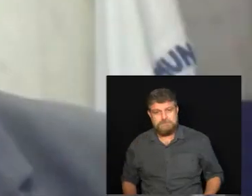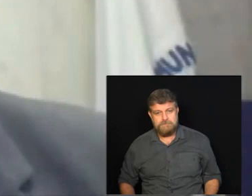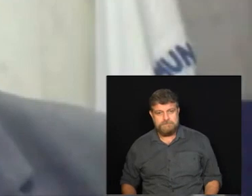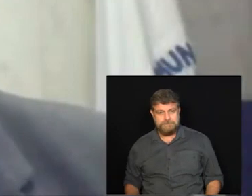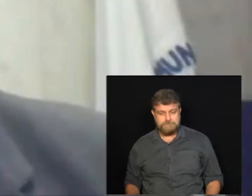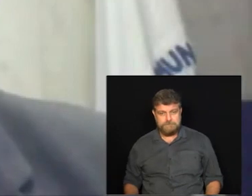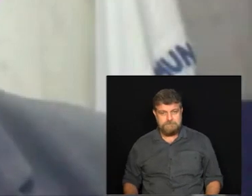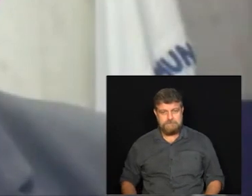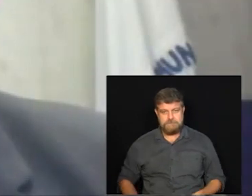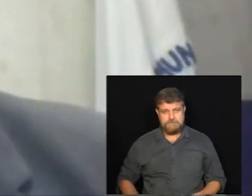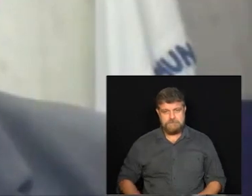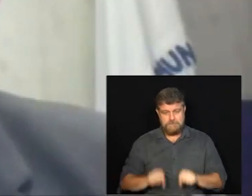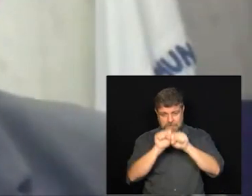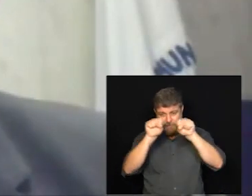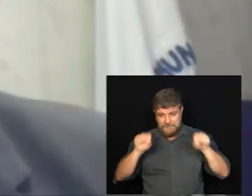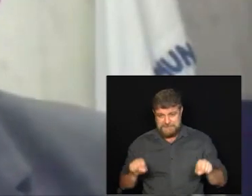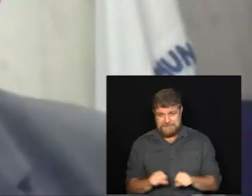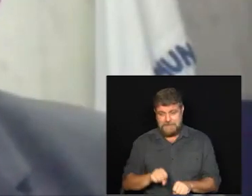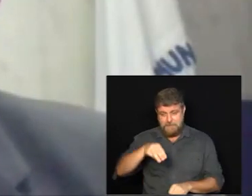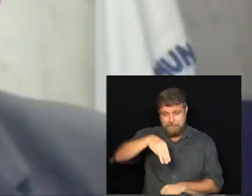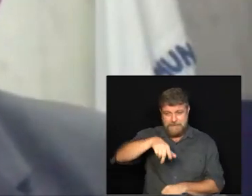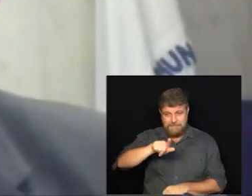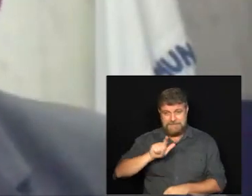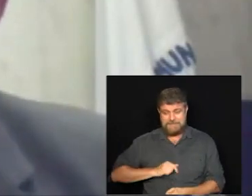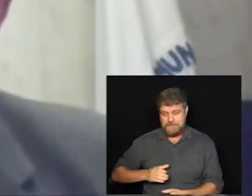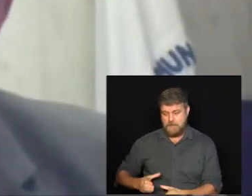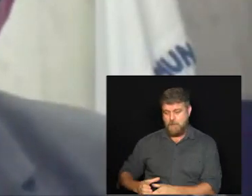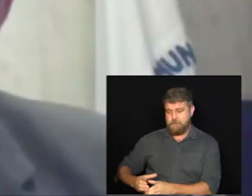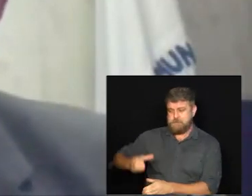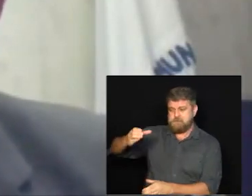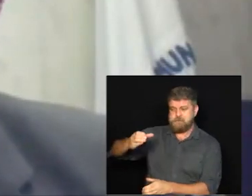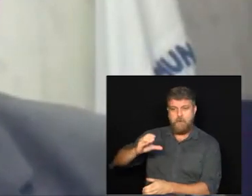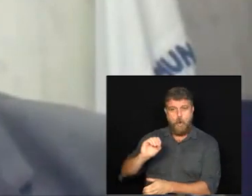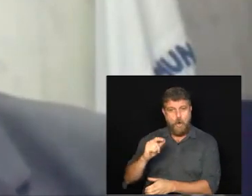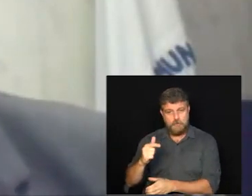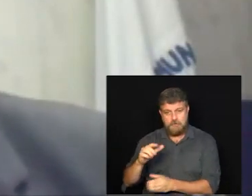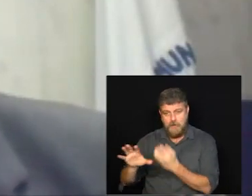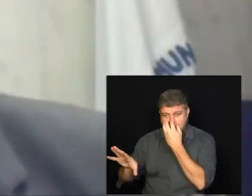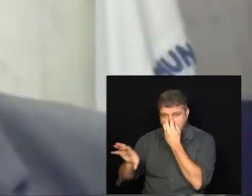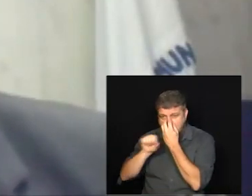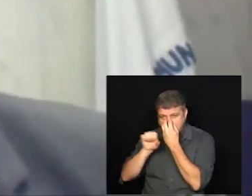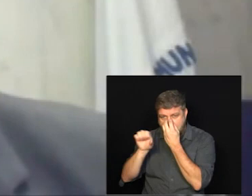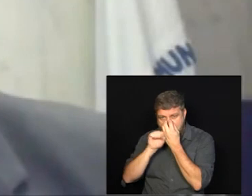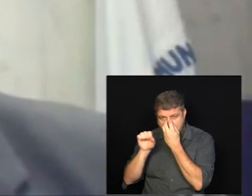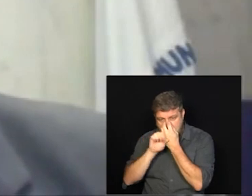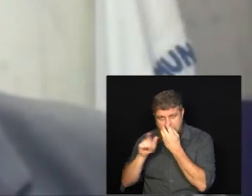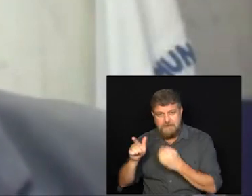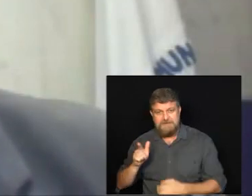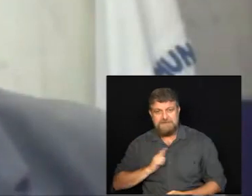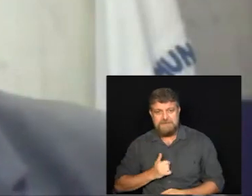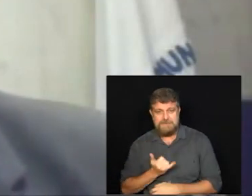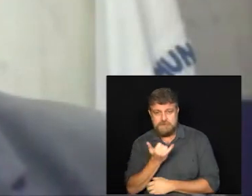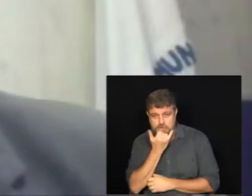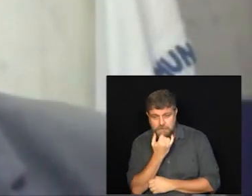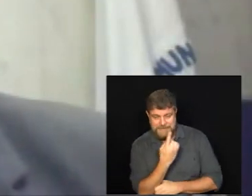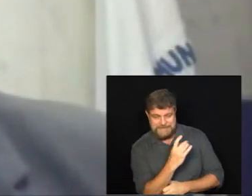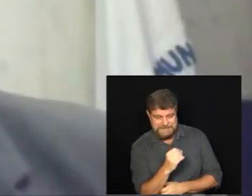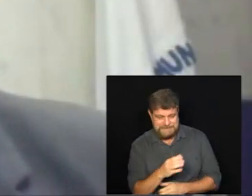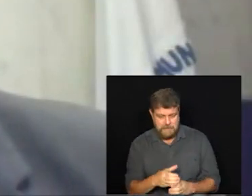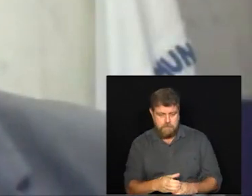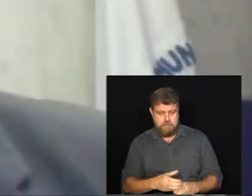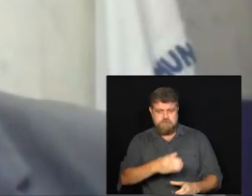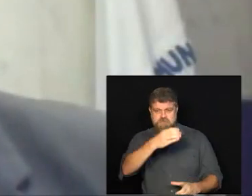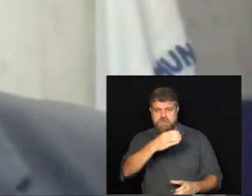A rede Mário Gatti possui 250 cilindros, 150 daqueles maiores, 100 dos maiores